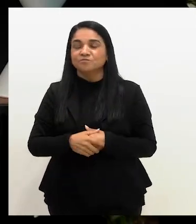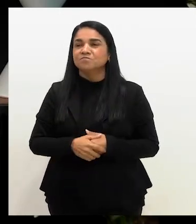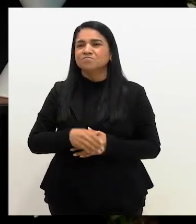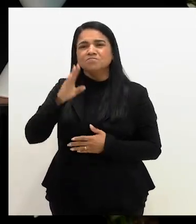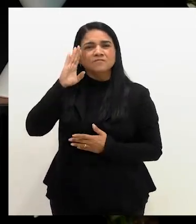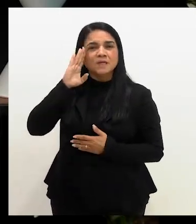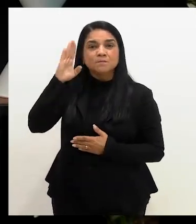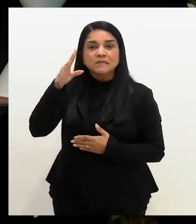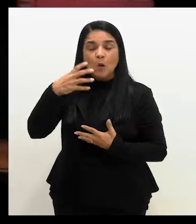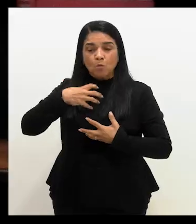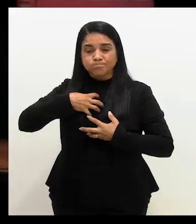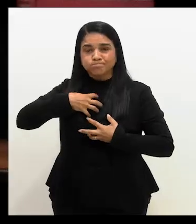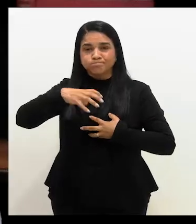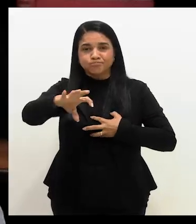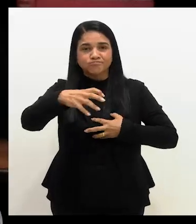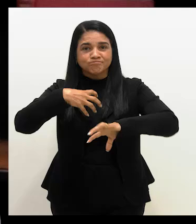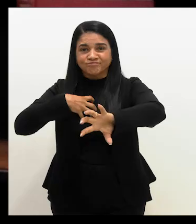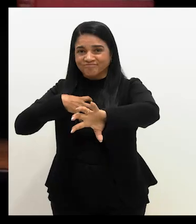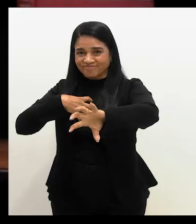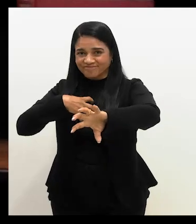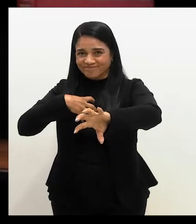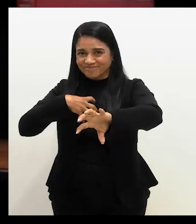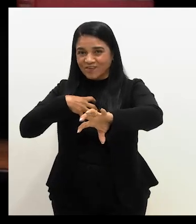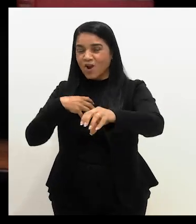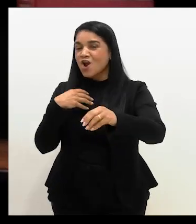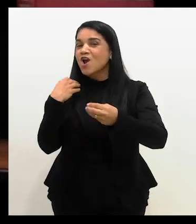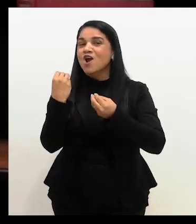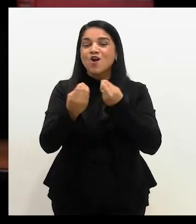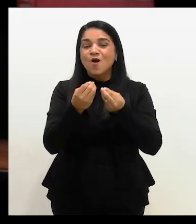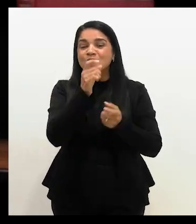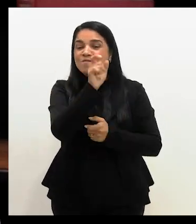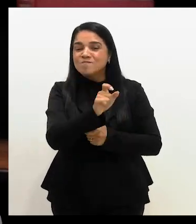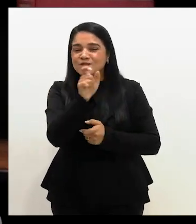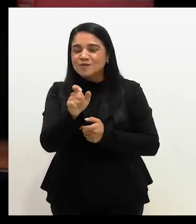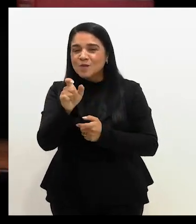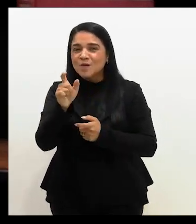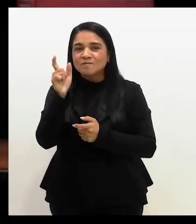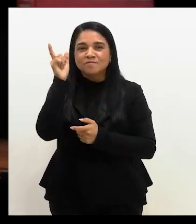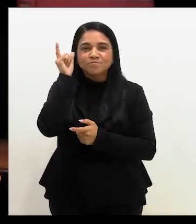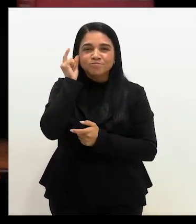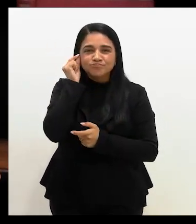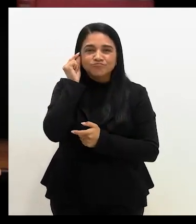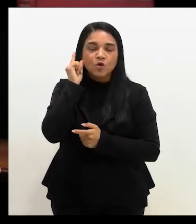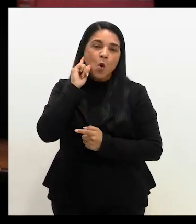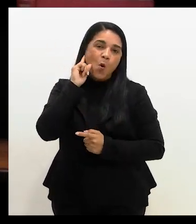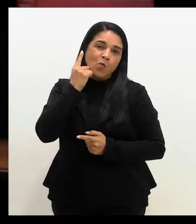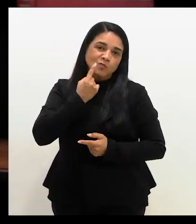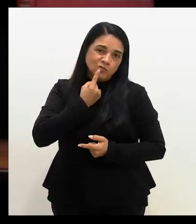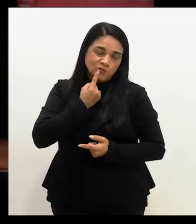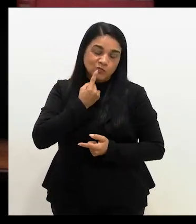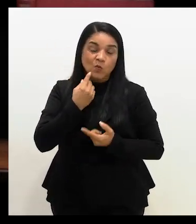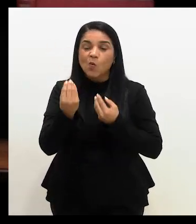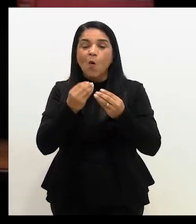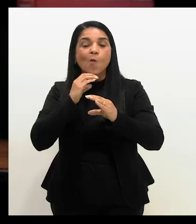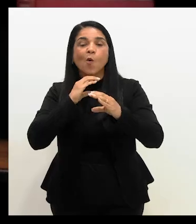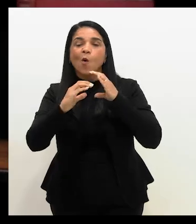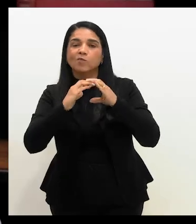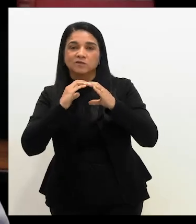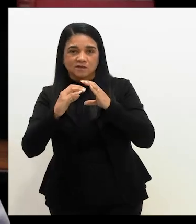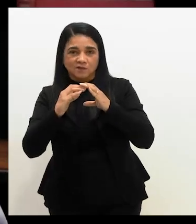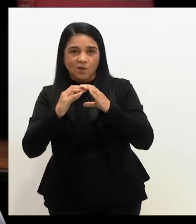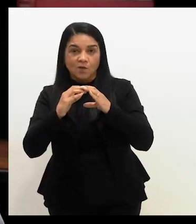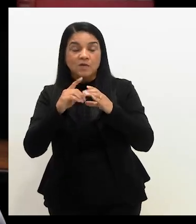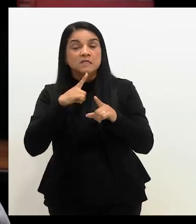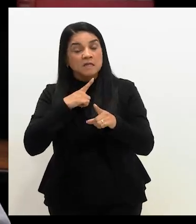Sim, eu acho que o principal é empatia, é você saber como a pessoa que tem perda auditiva, ela prefere se comunicar.